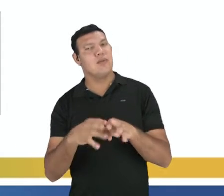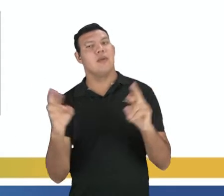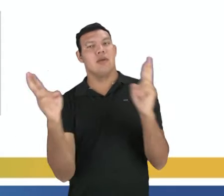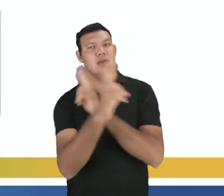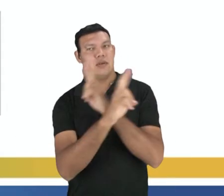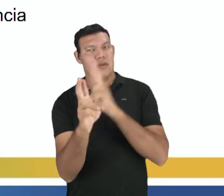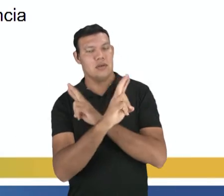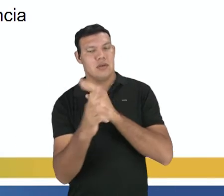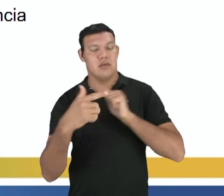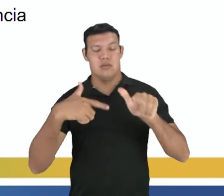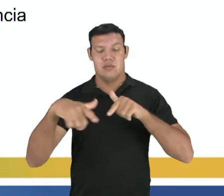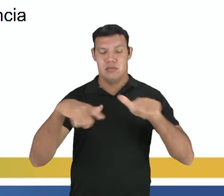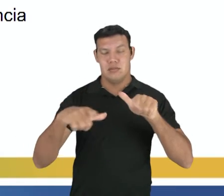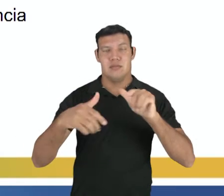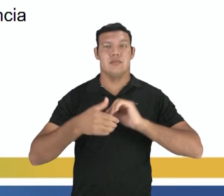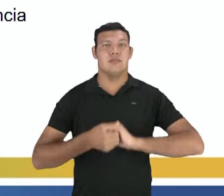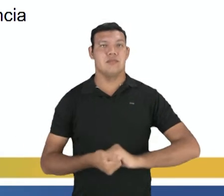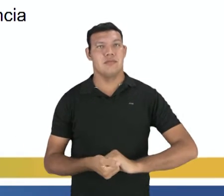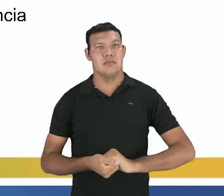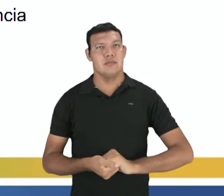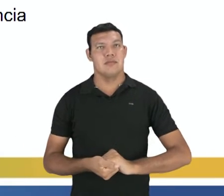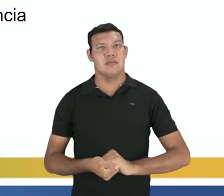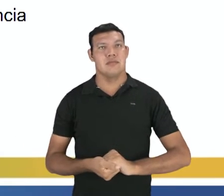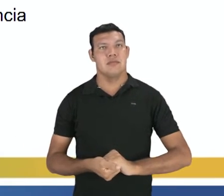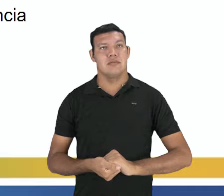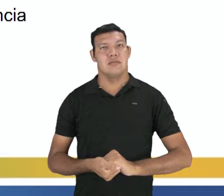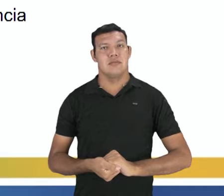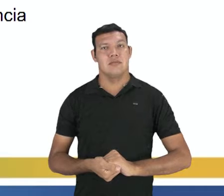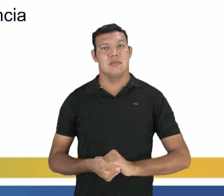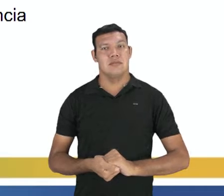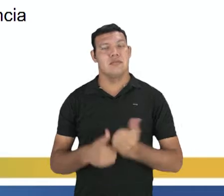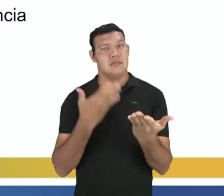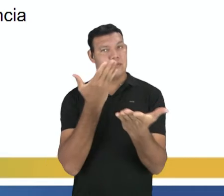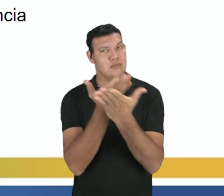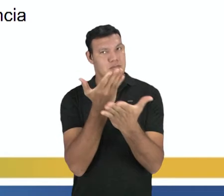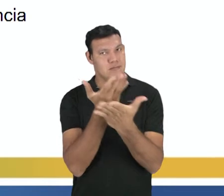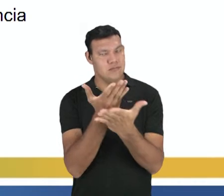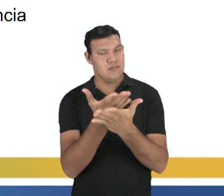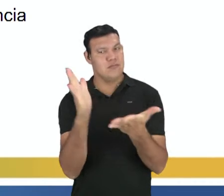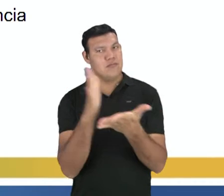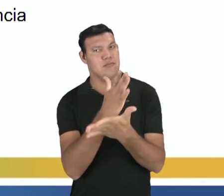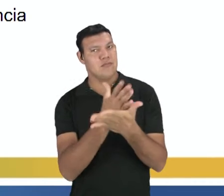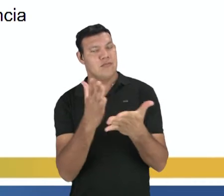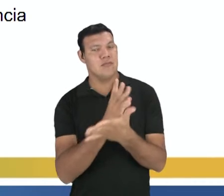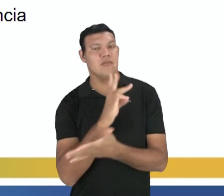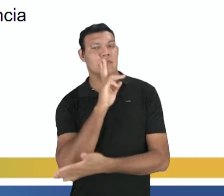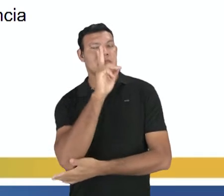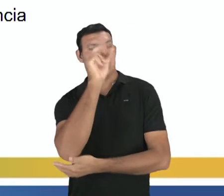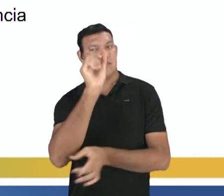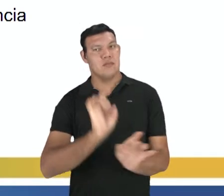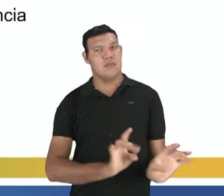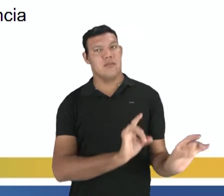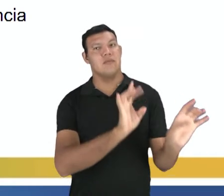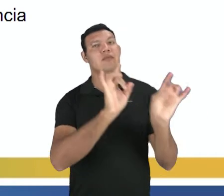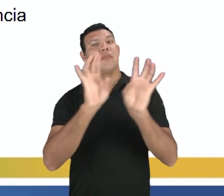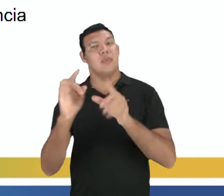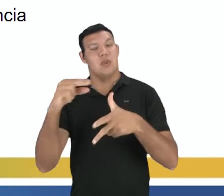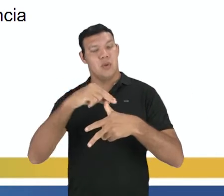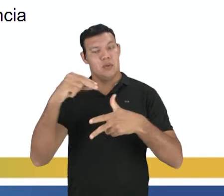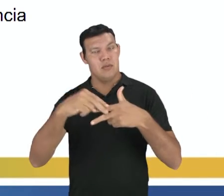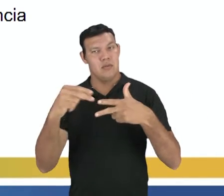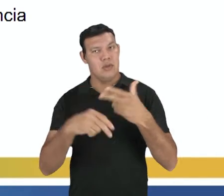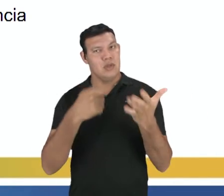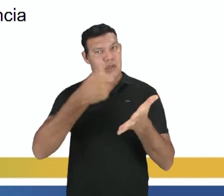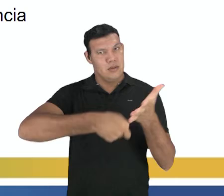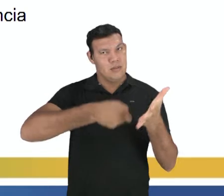força variável nós vamos trabalhar alguns tipos de trabalho de algumas forças especiais que o Enem gosta de